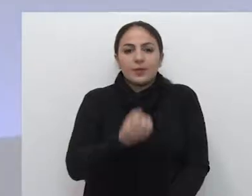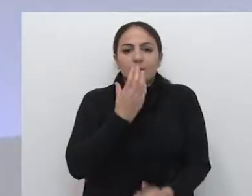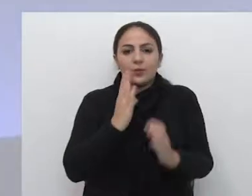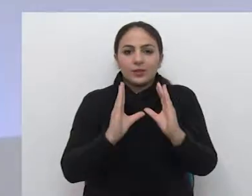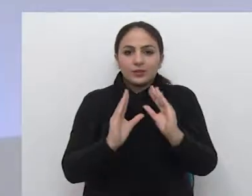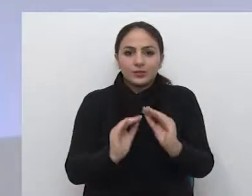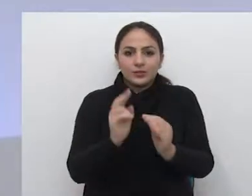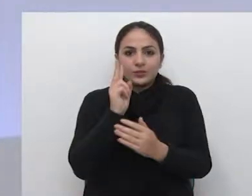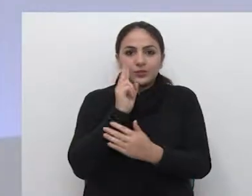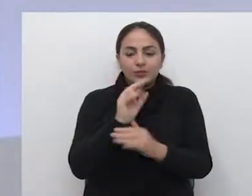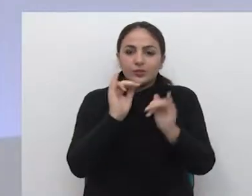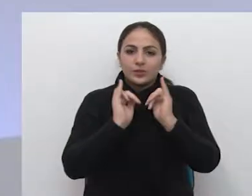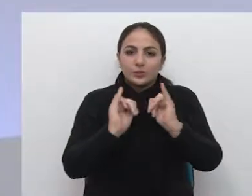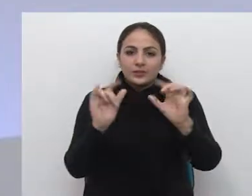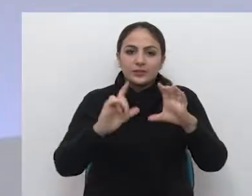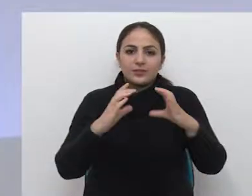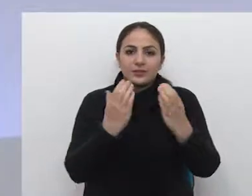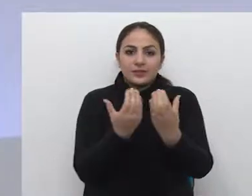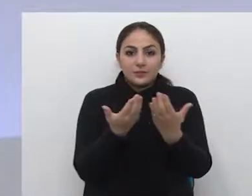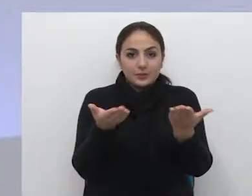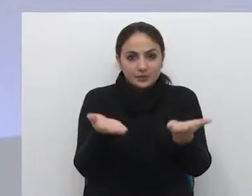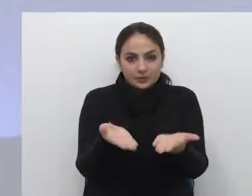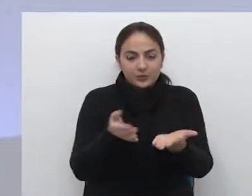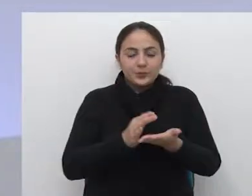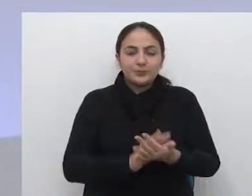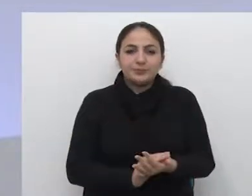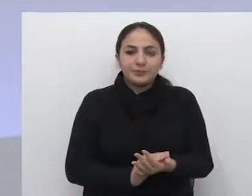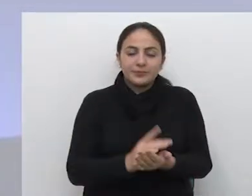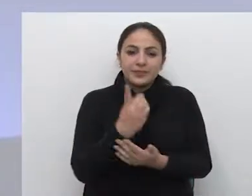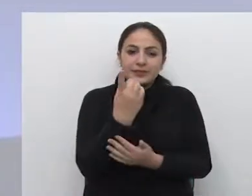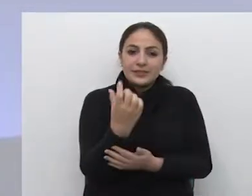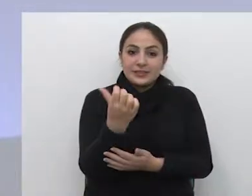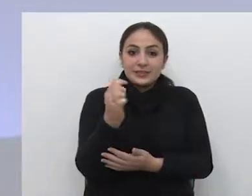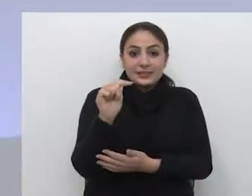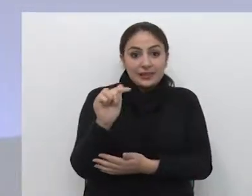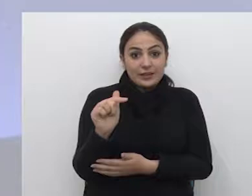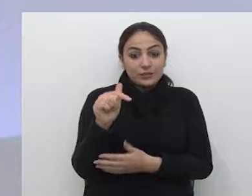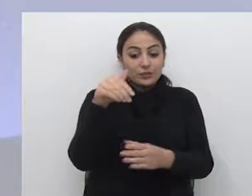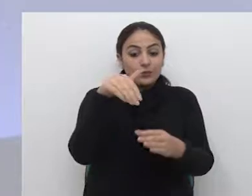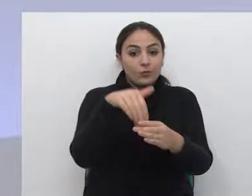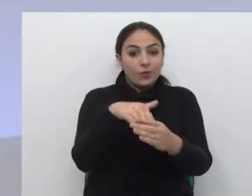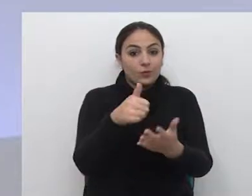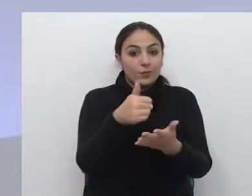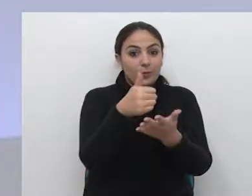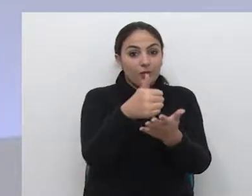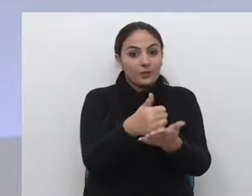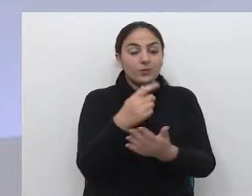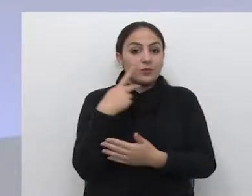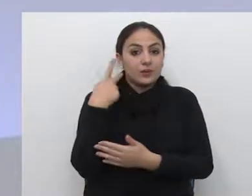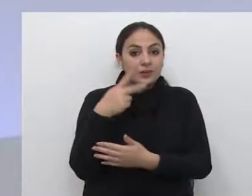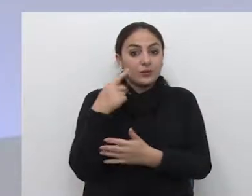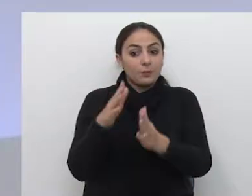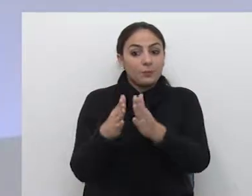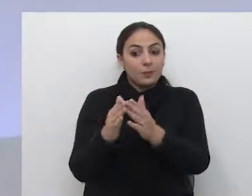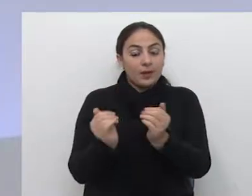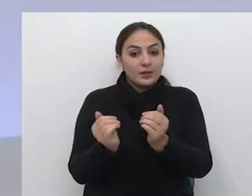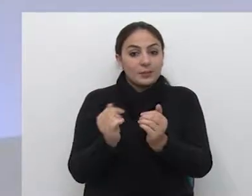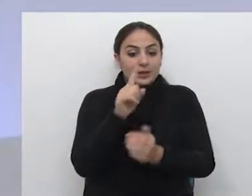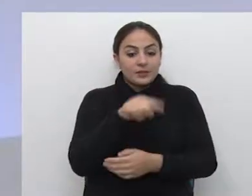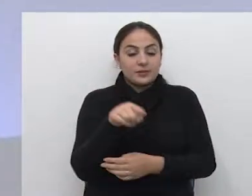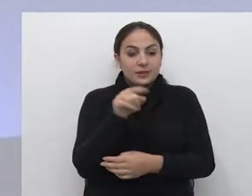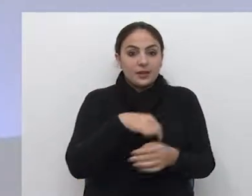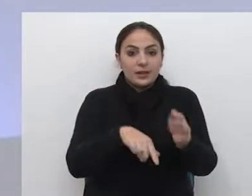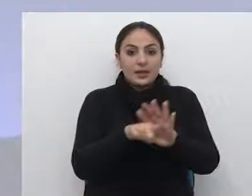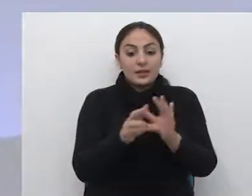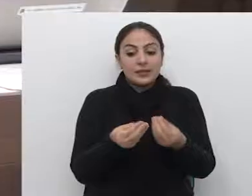Boa noite, veja no Jornal da Câmara de hoje. Com 17 votos favoráveis, vereadores revogam lei que concedeu